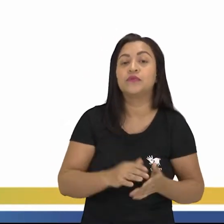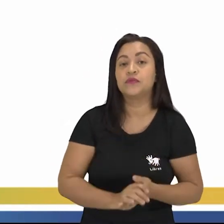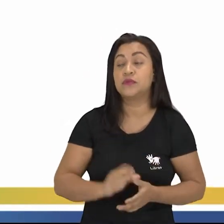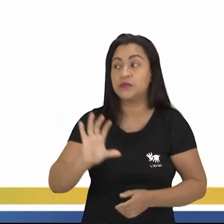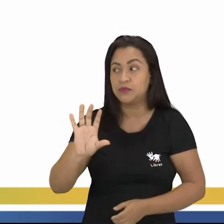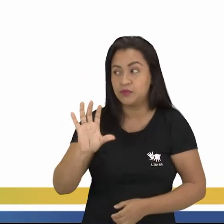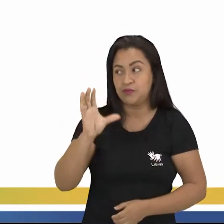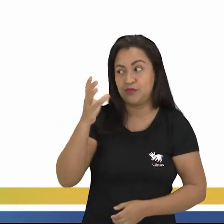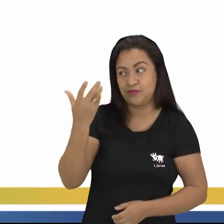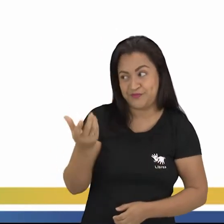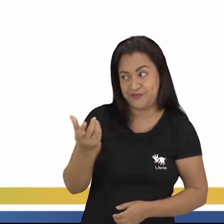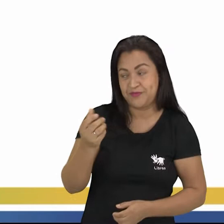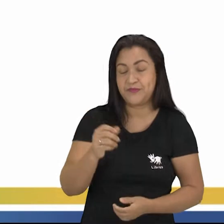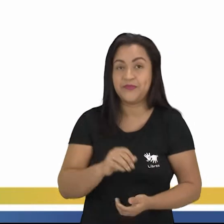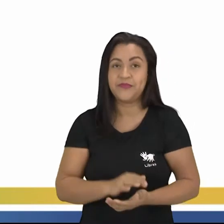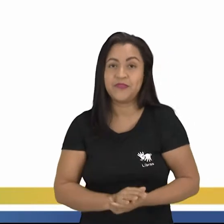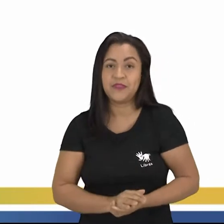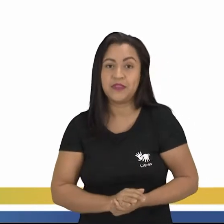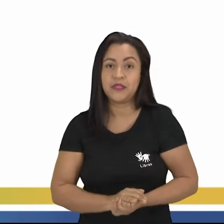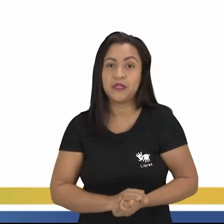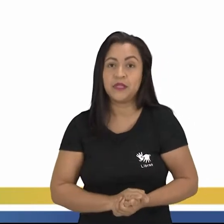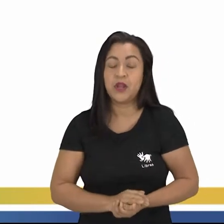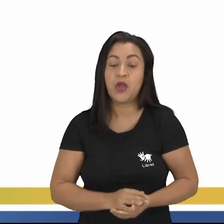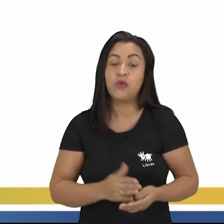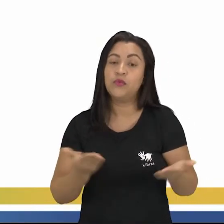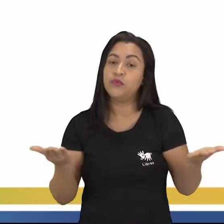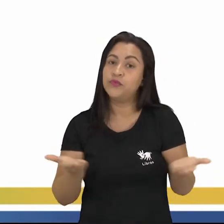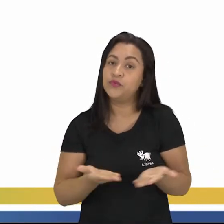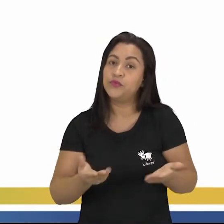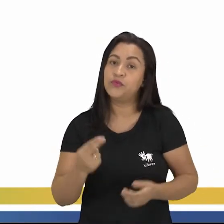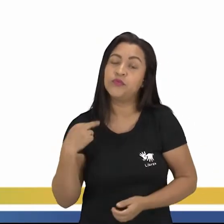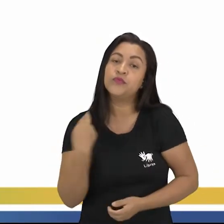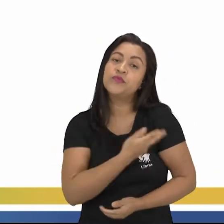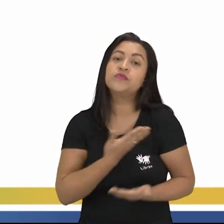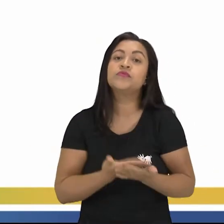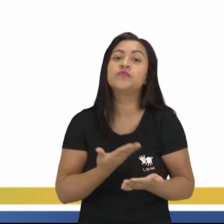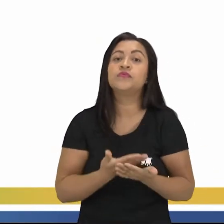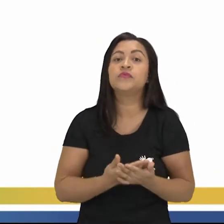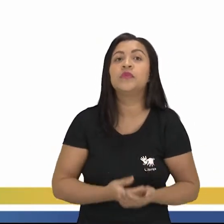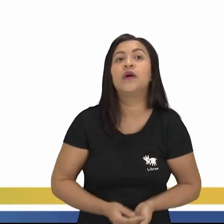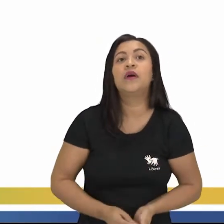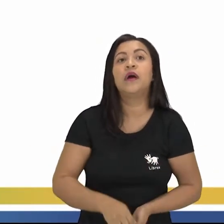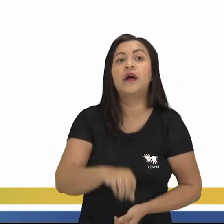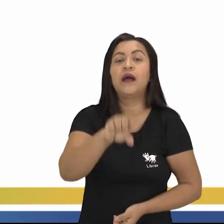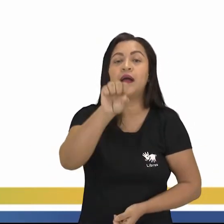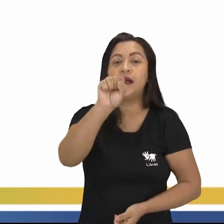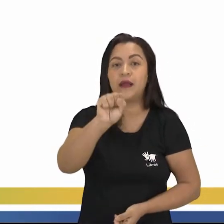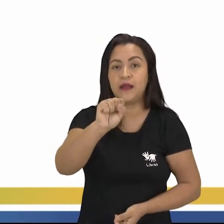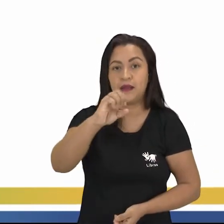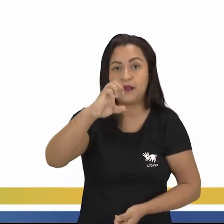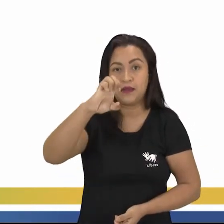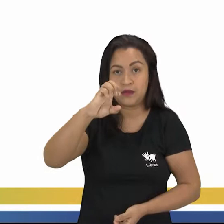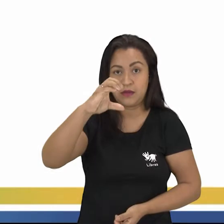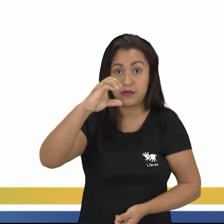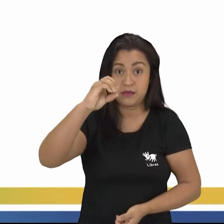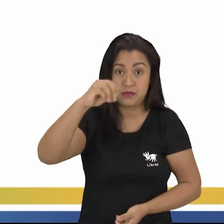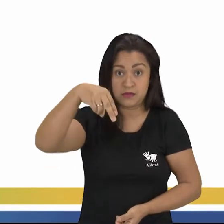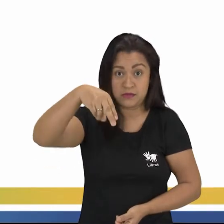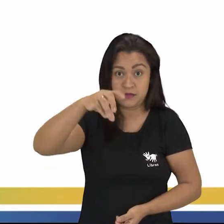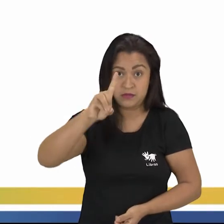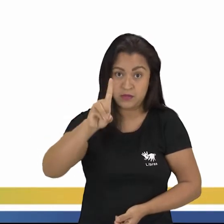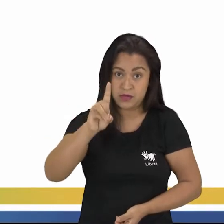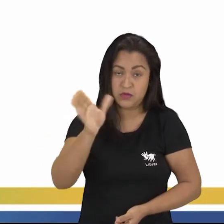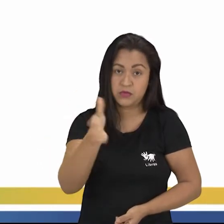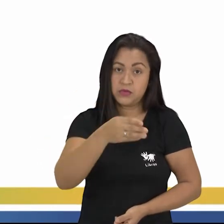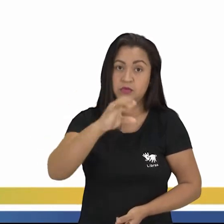de acontecer. Hoje nós vamos estudar a second conditional, que é aquela condição que vai